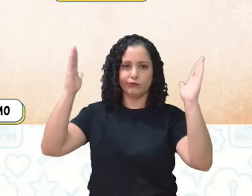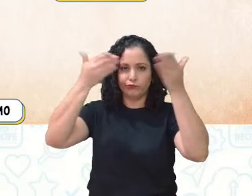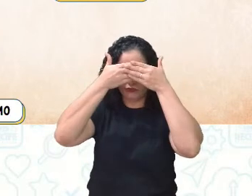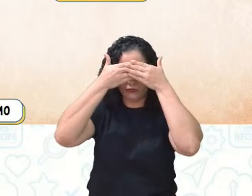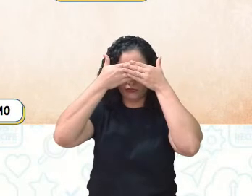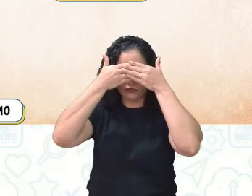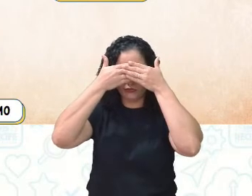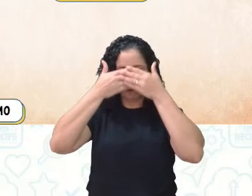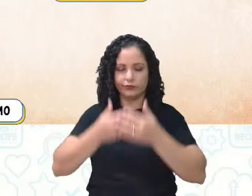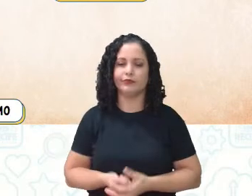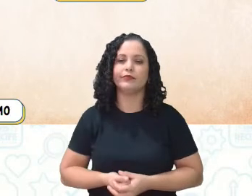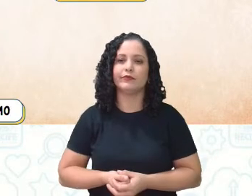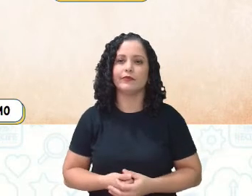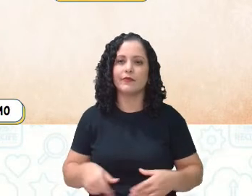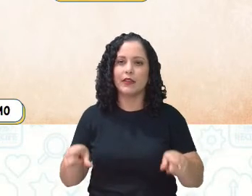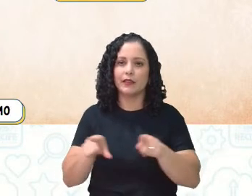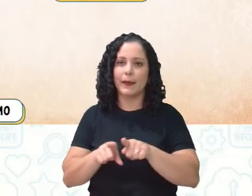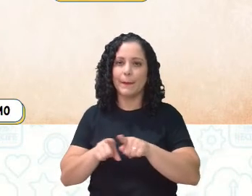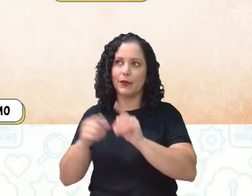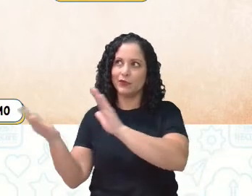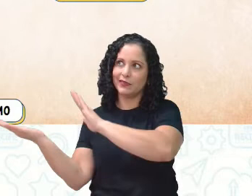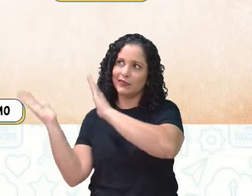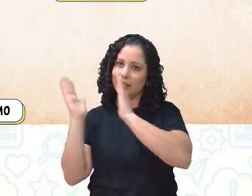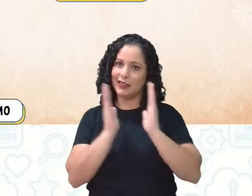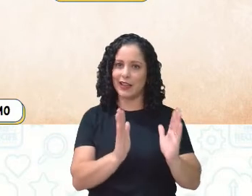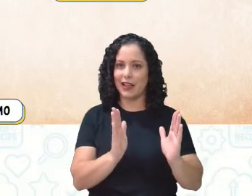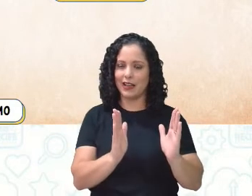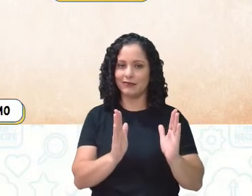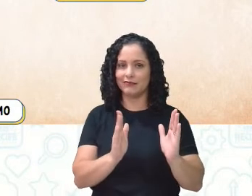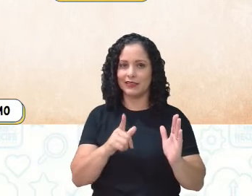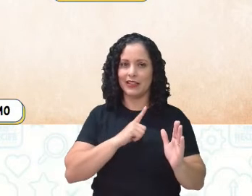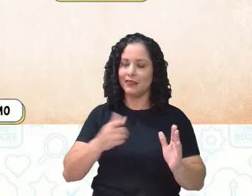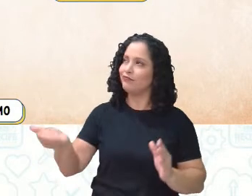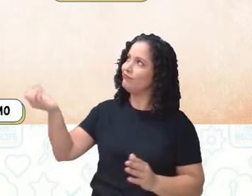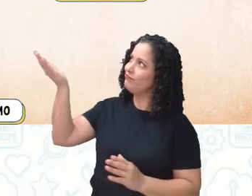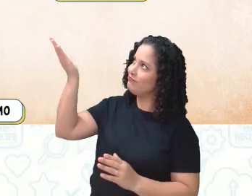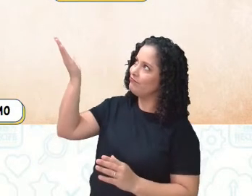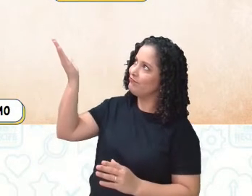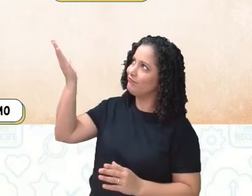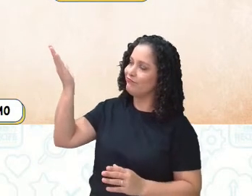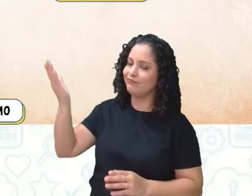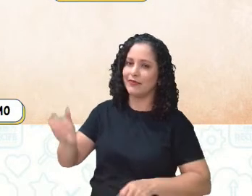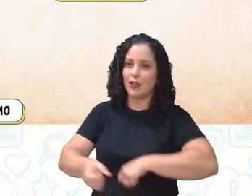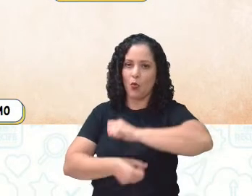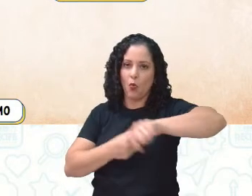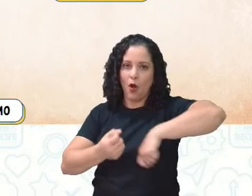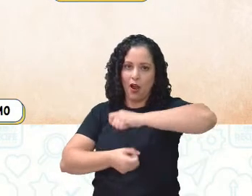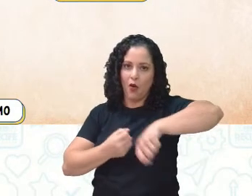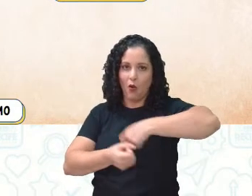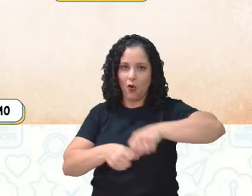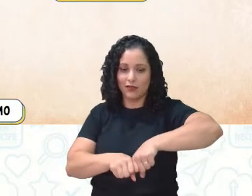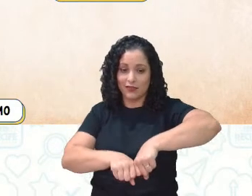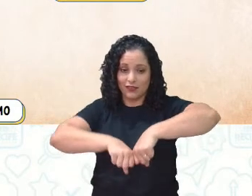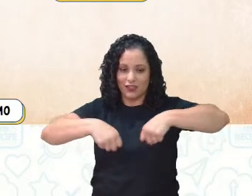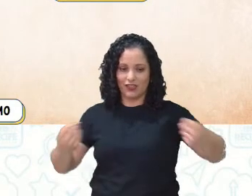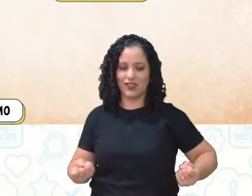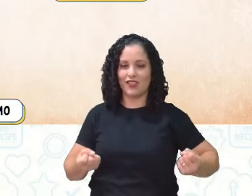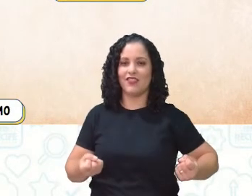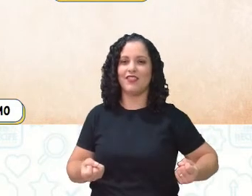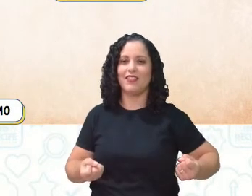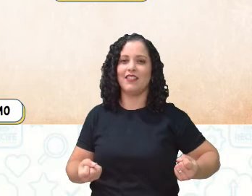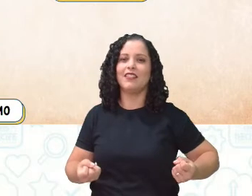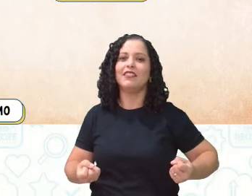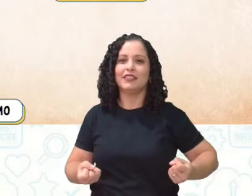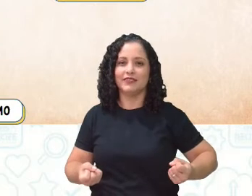ignorância. E o outro aí, olha, com esse laço, né? Essa corda torada, que é